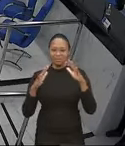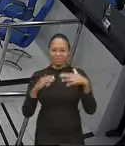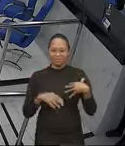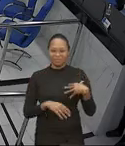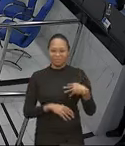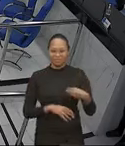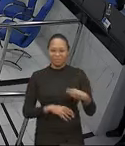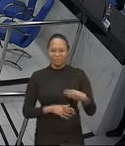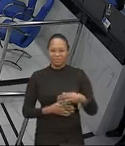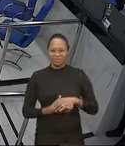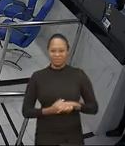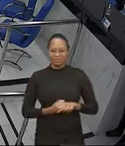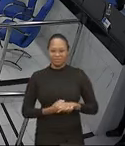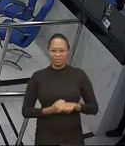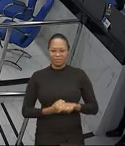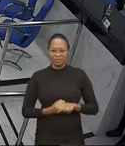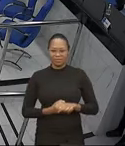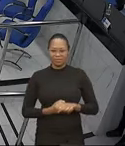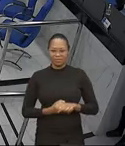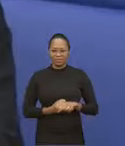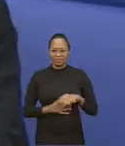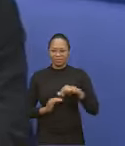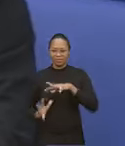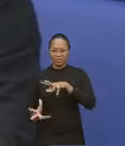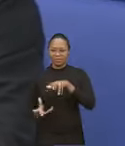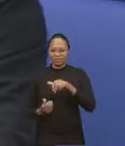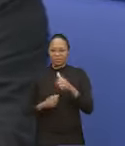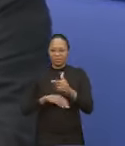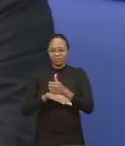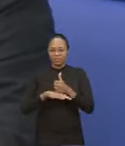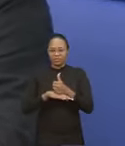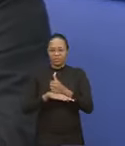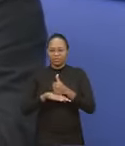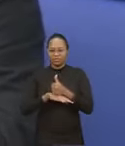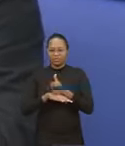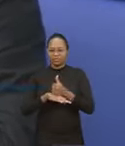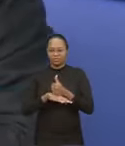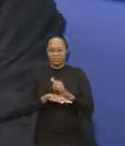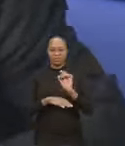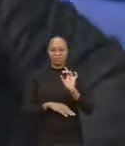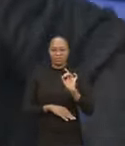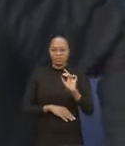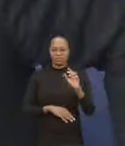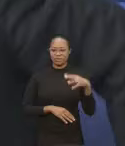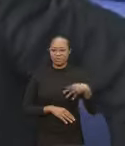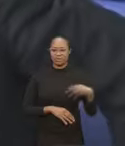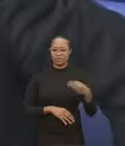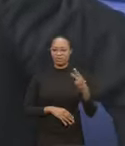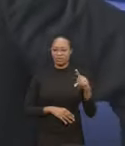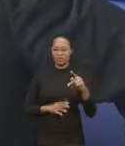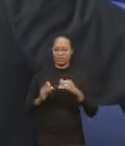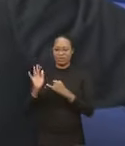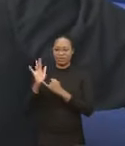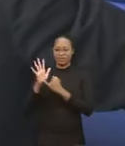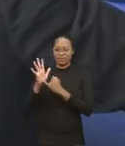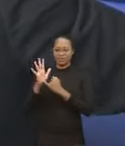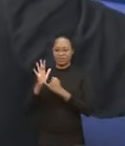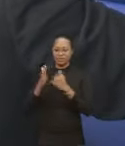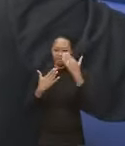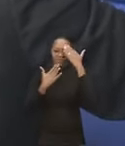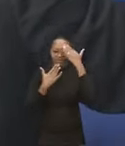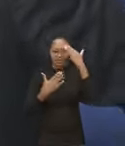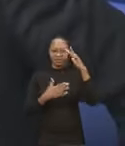Vossa Excelência, e está indo para o mundo profissional, e não só ele, a Massa, mas tem muitos meninos que nem ele. Graças a